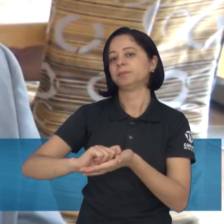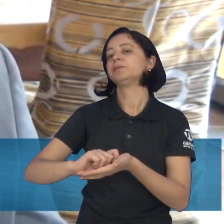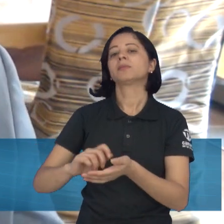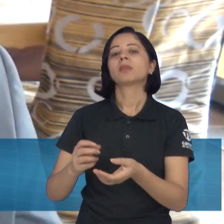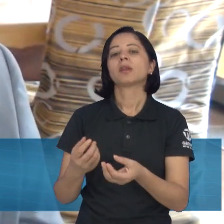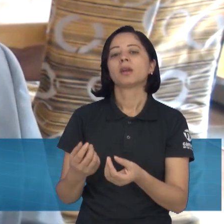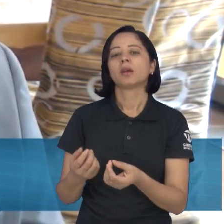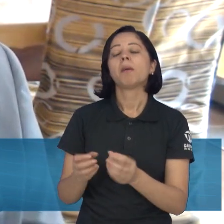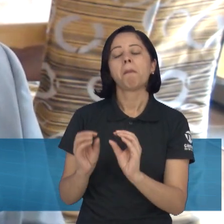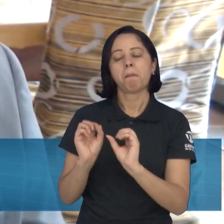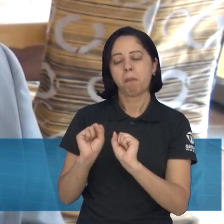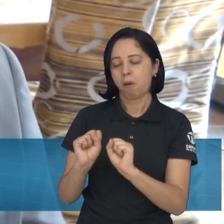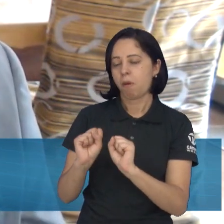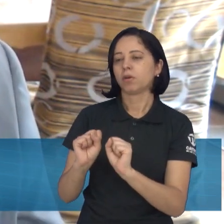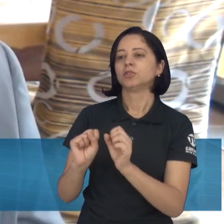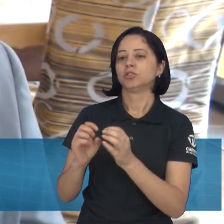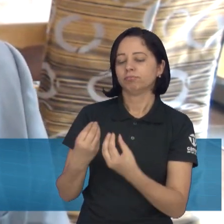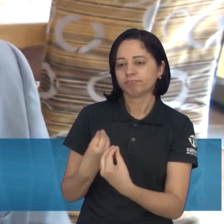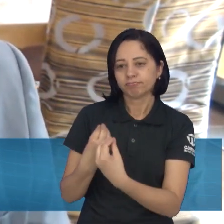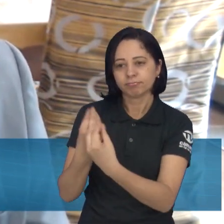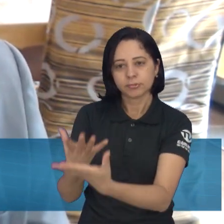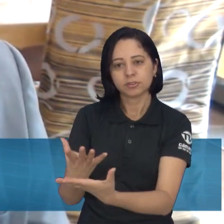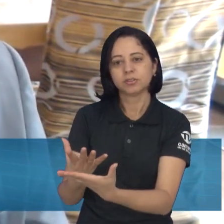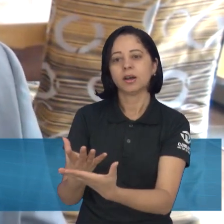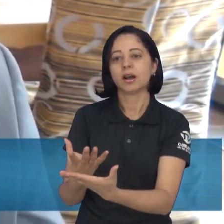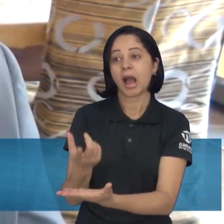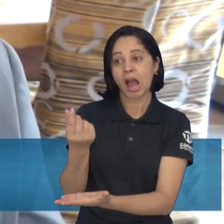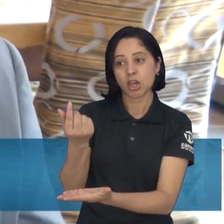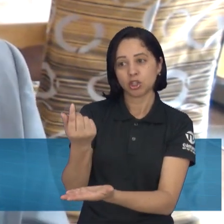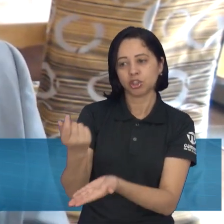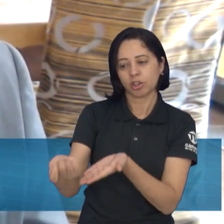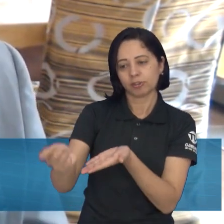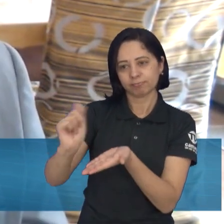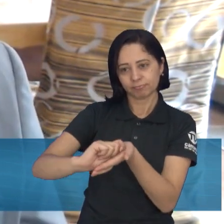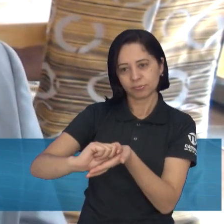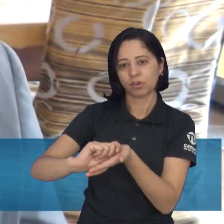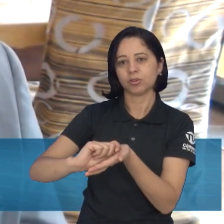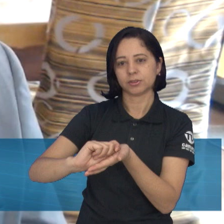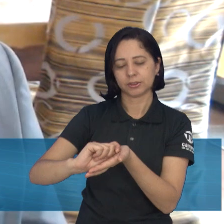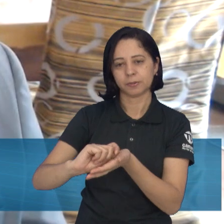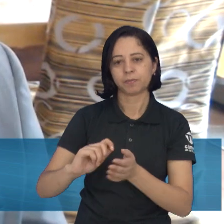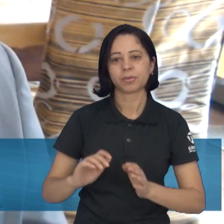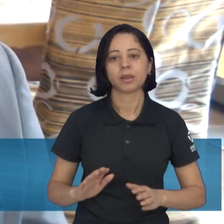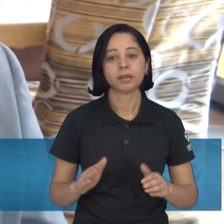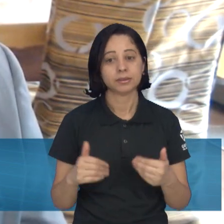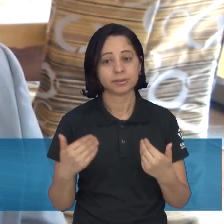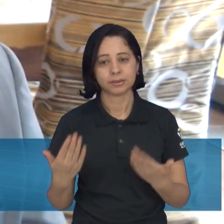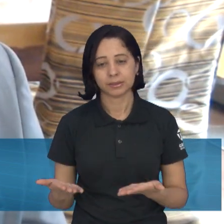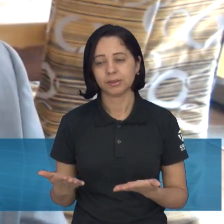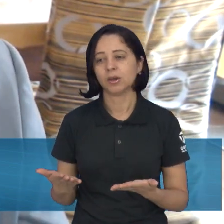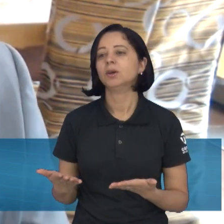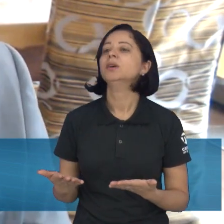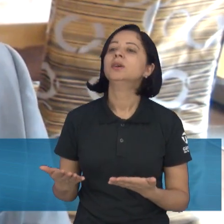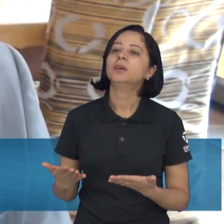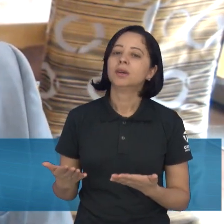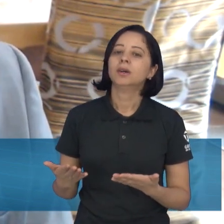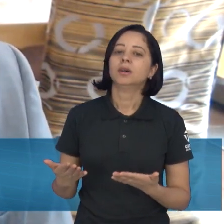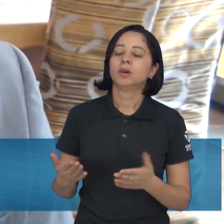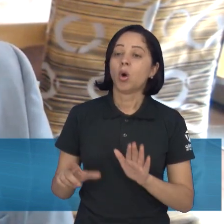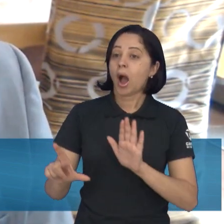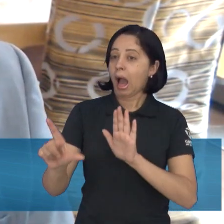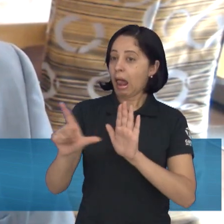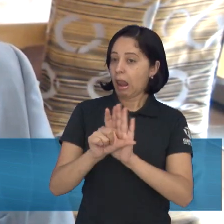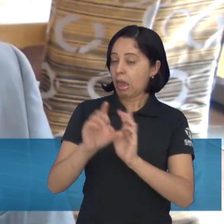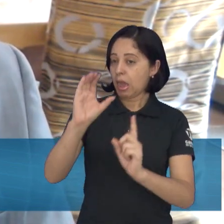simplesmente devolver o produto e ter o seu dinheiro ressarcido. Então, o Código de